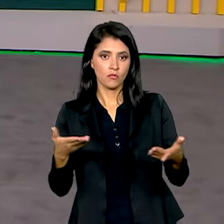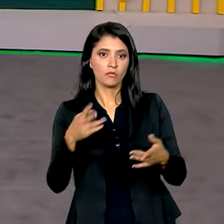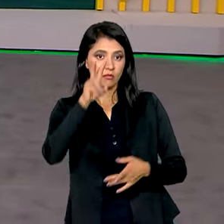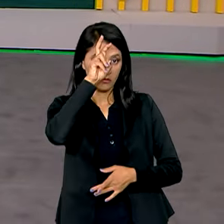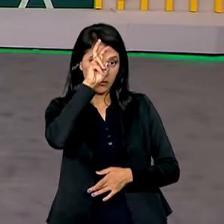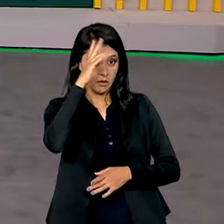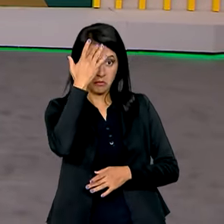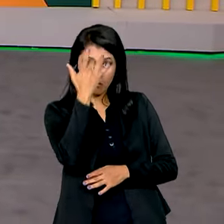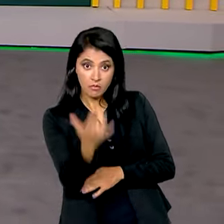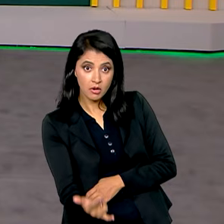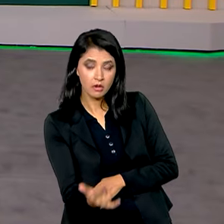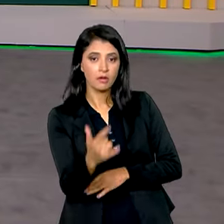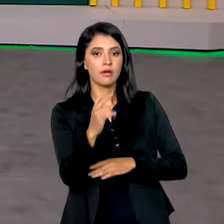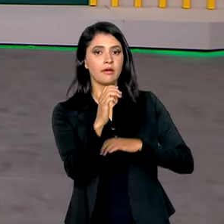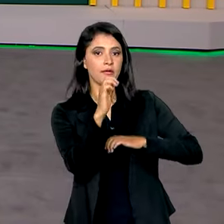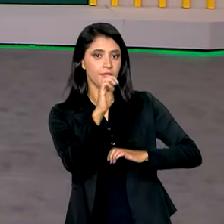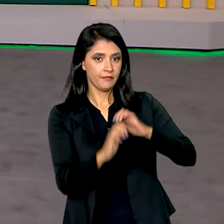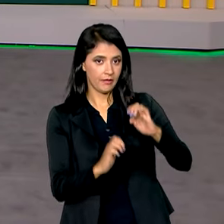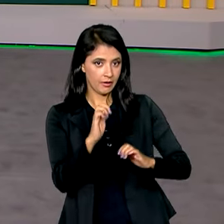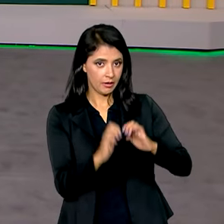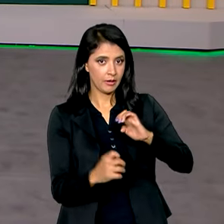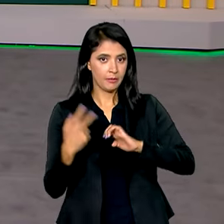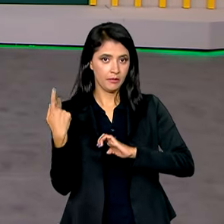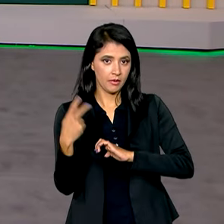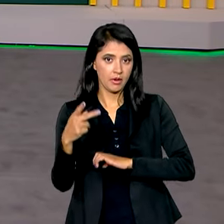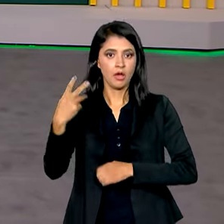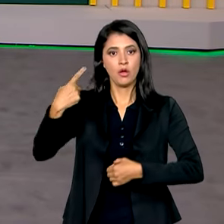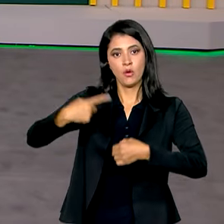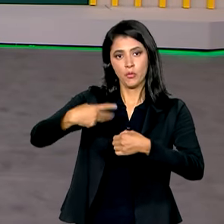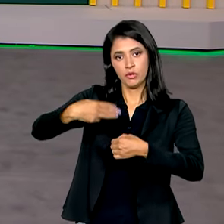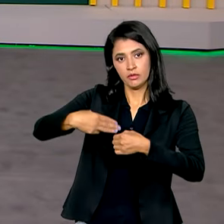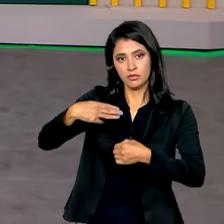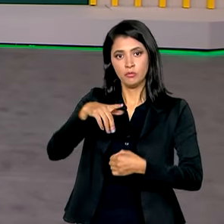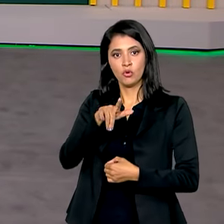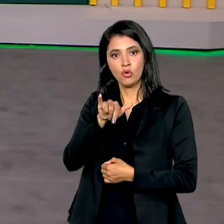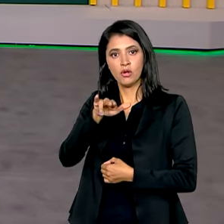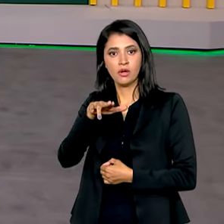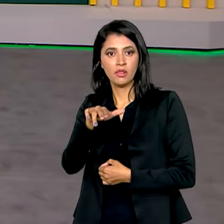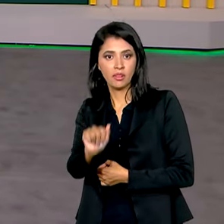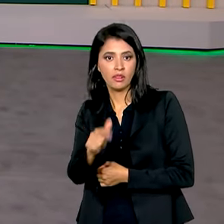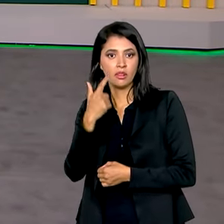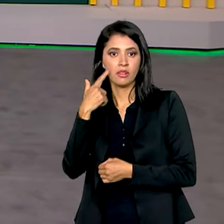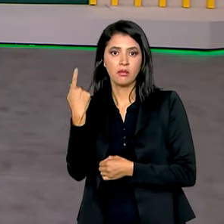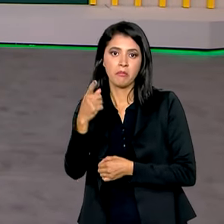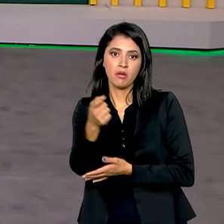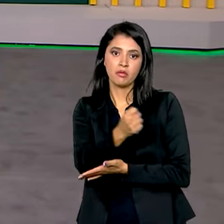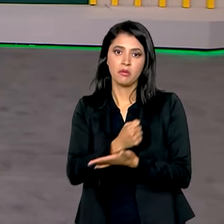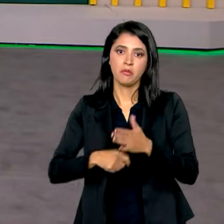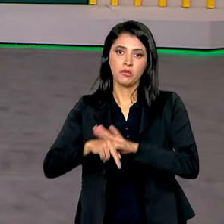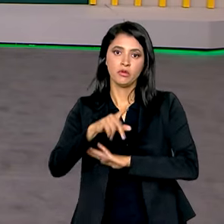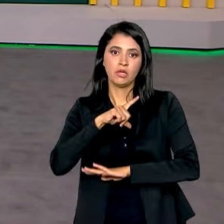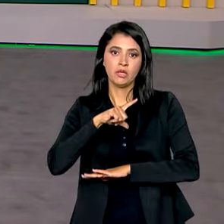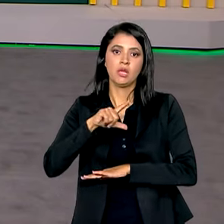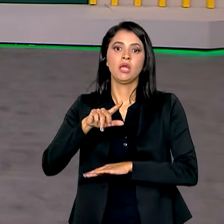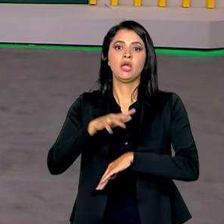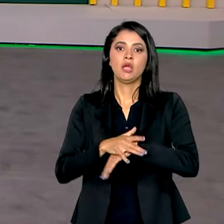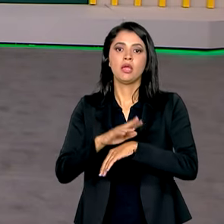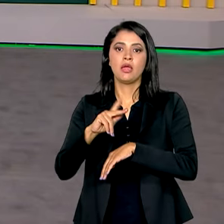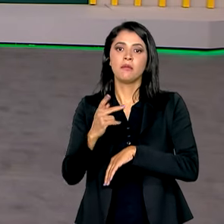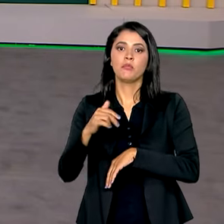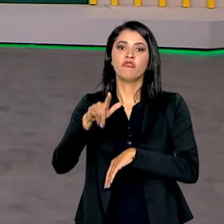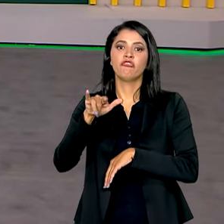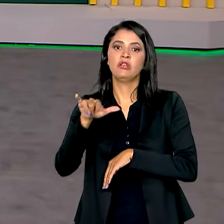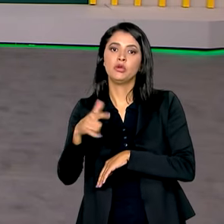no município pernambucano de Goiânia para a produção de um medicamento usado no tratamento de quem tem hemofilia e outras